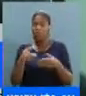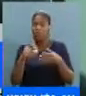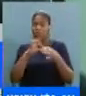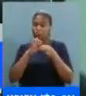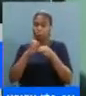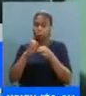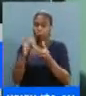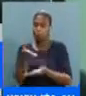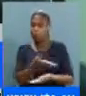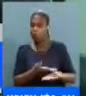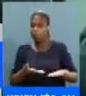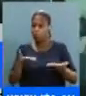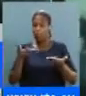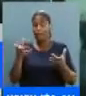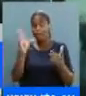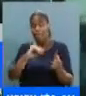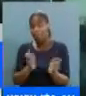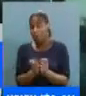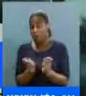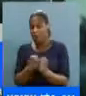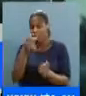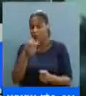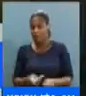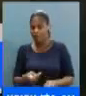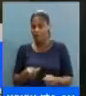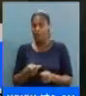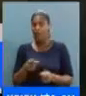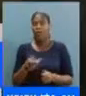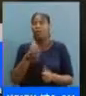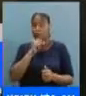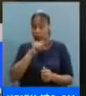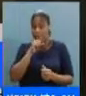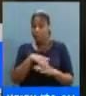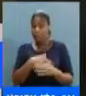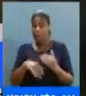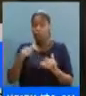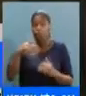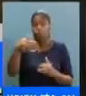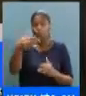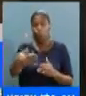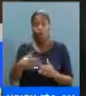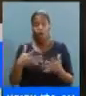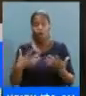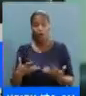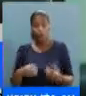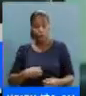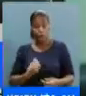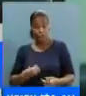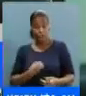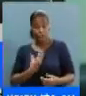reconciliação, que ficaram mais próximas, tornando possível um futuro então